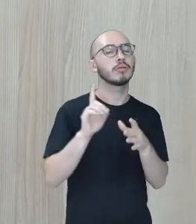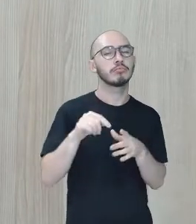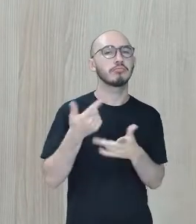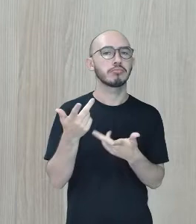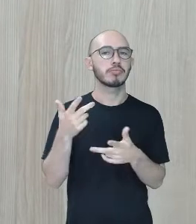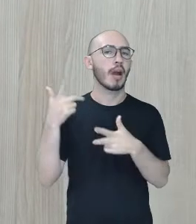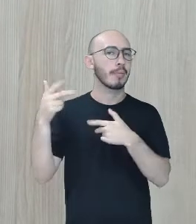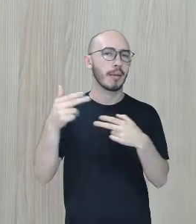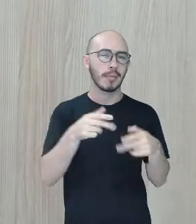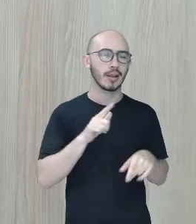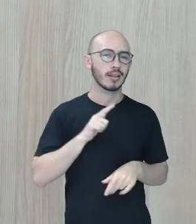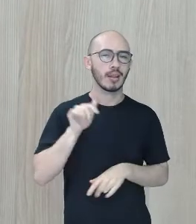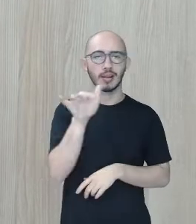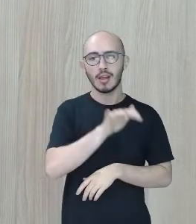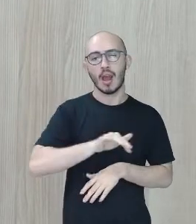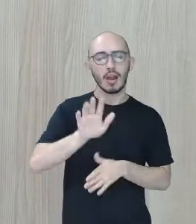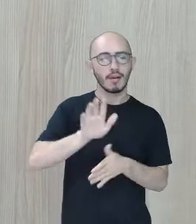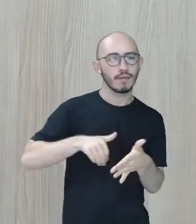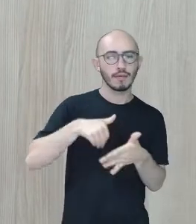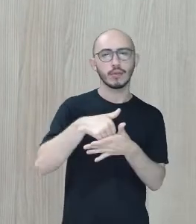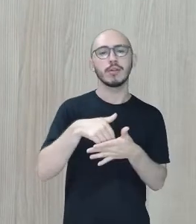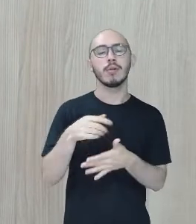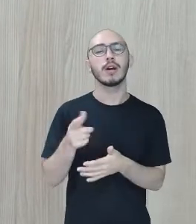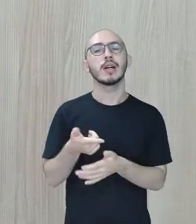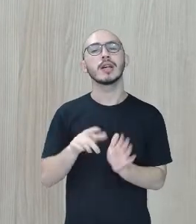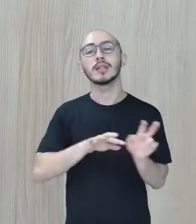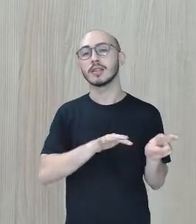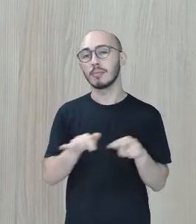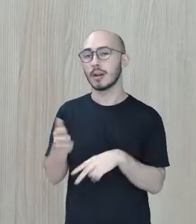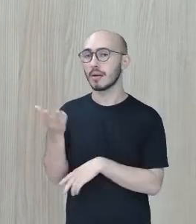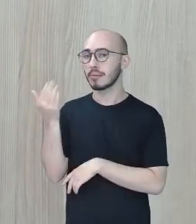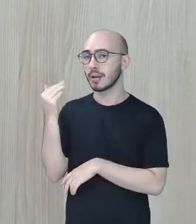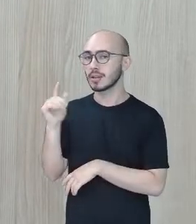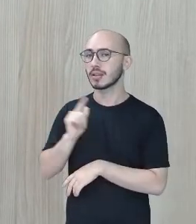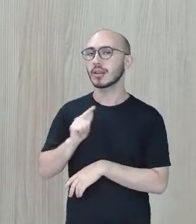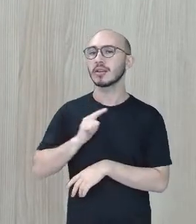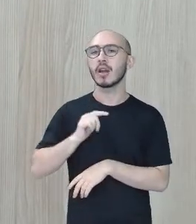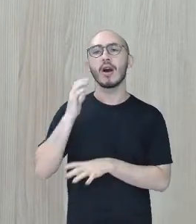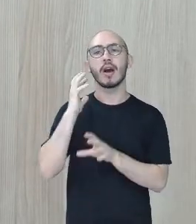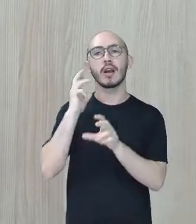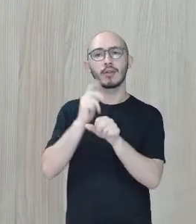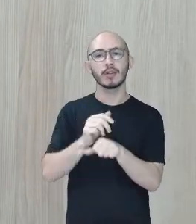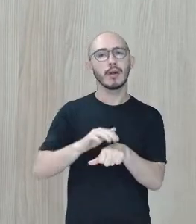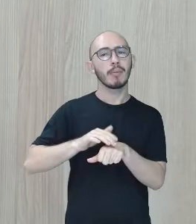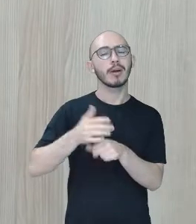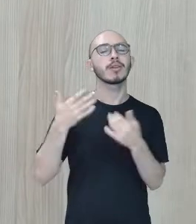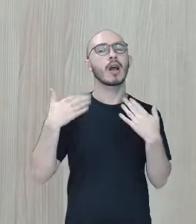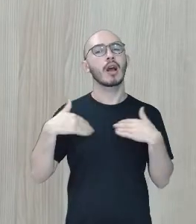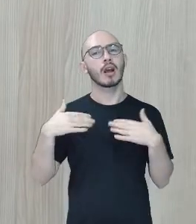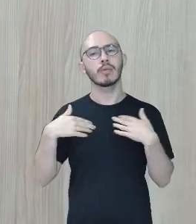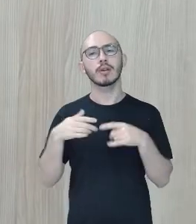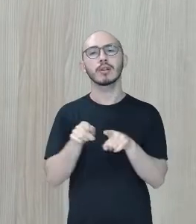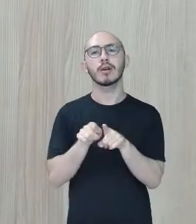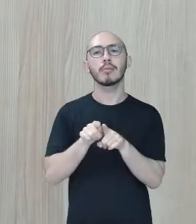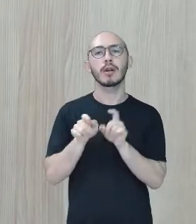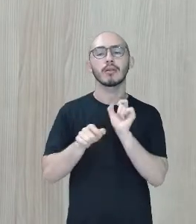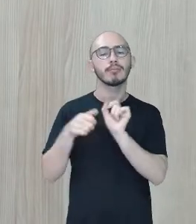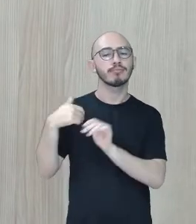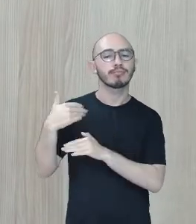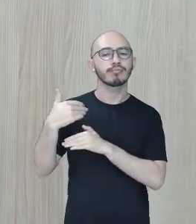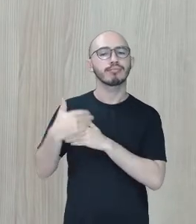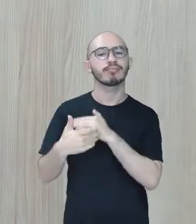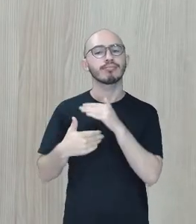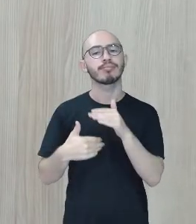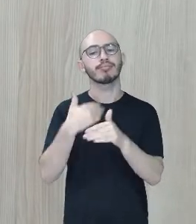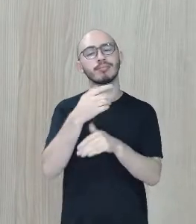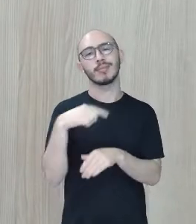é no nosso futebol, tá certo? Porém, na semana passada a gente começou com uma revisão mais tranquila e aí a gente foi evoluindo, né?